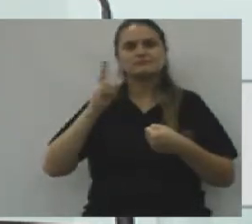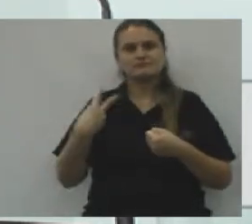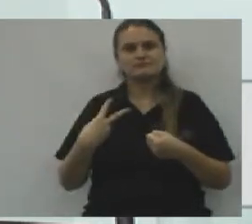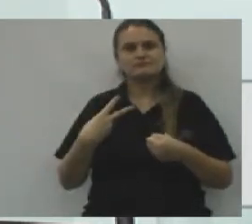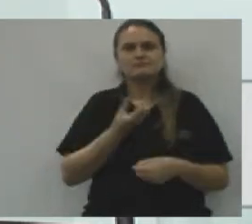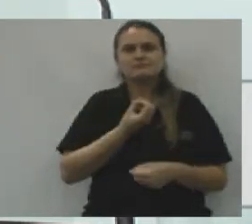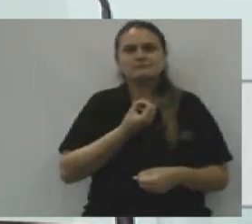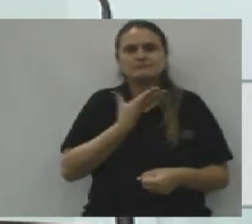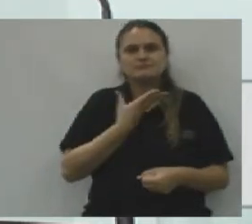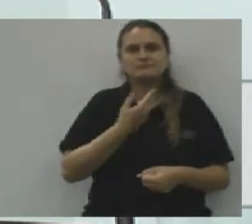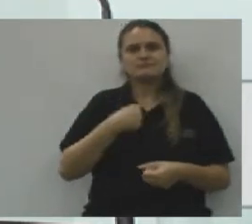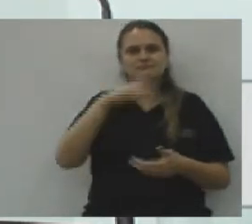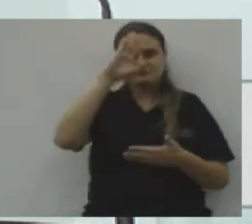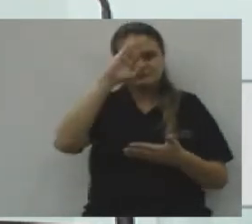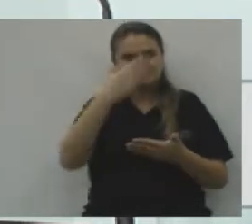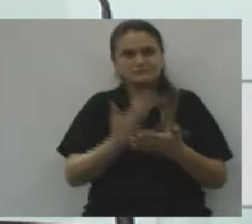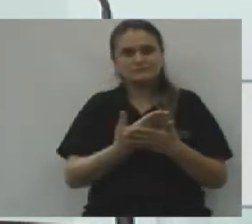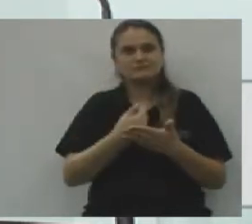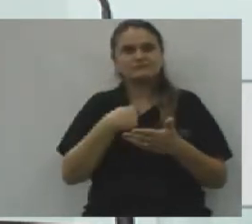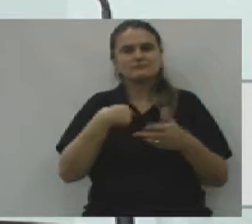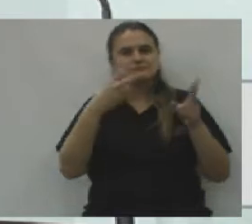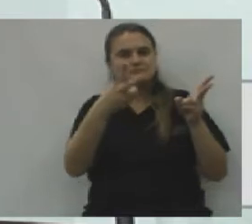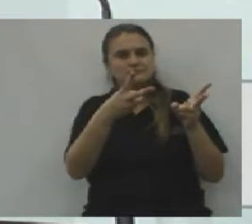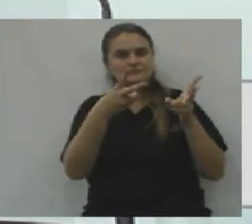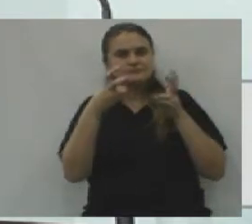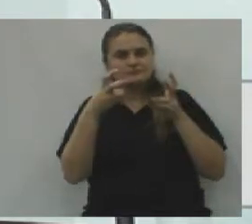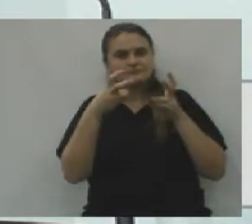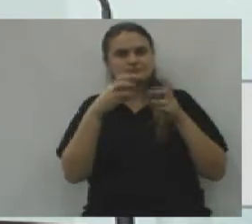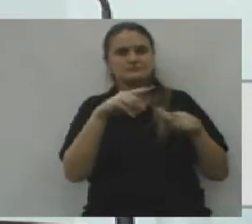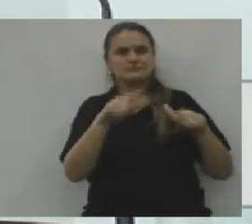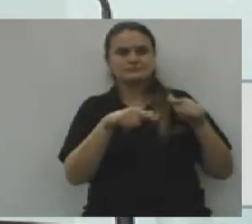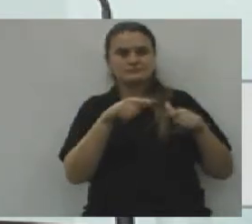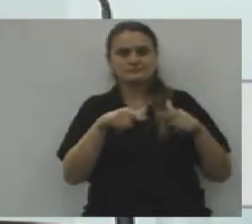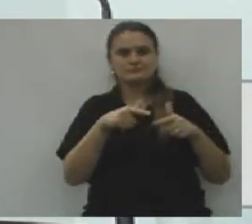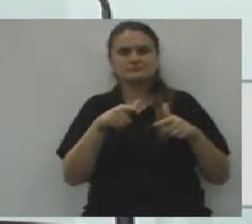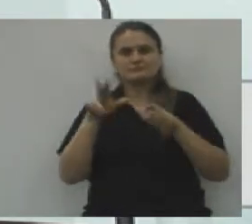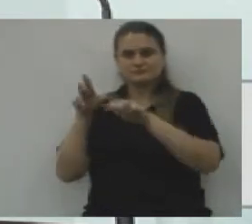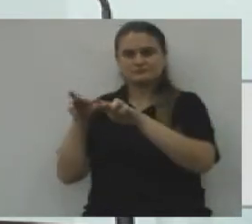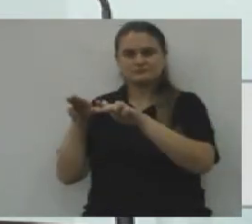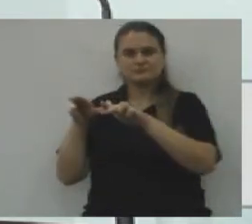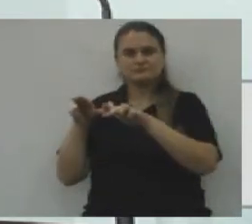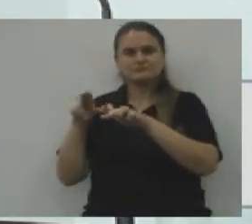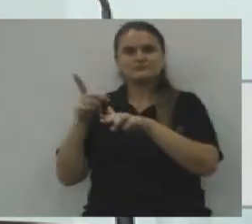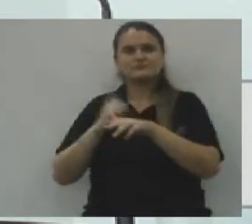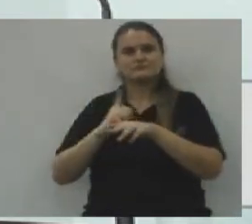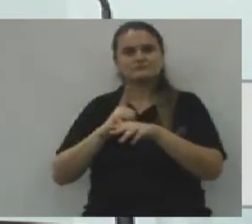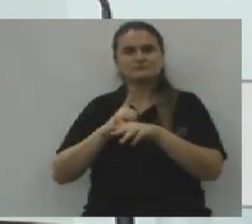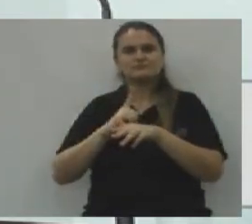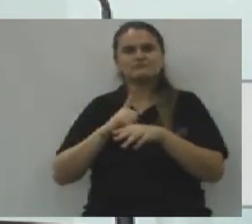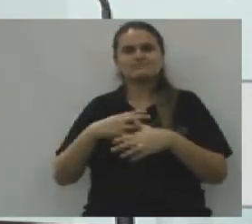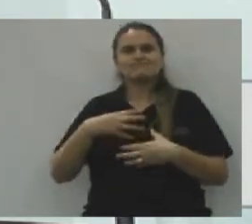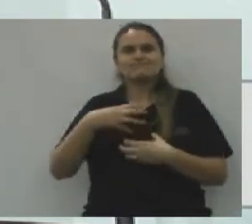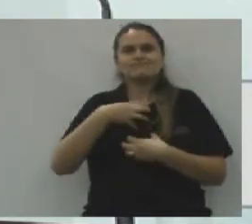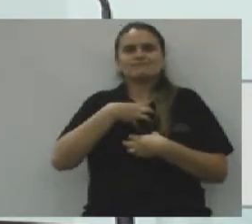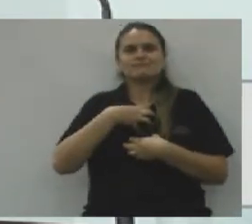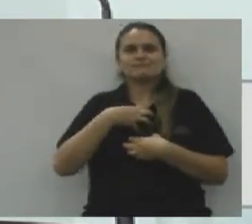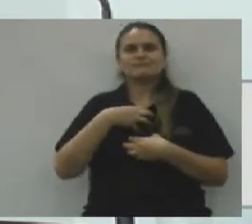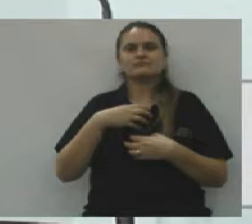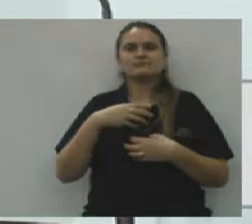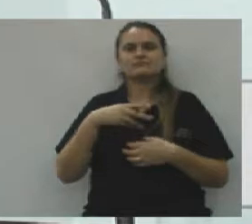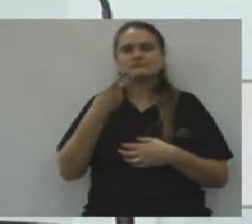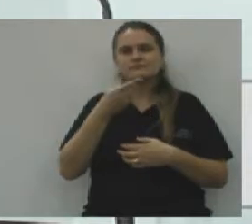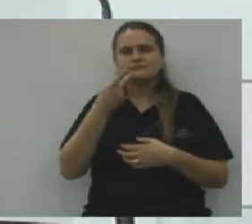valeu a pena, acredito eu, quando eu vejo um trabalho como este, que até de uma... Quando nós